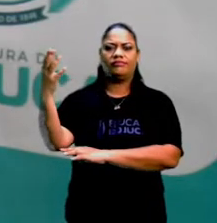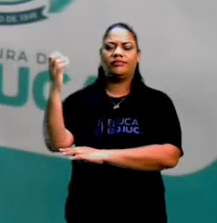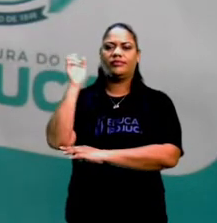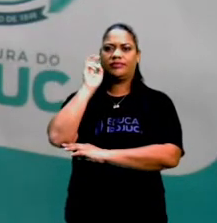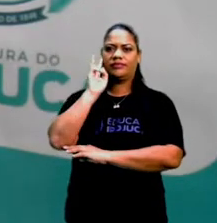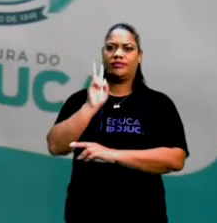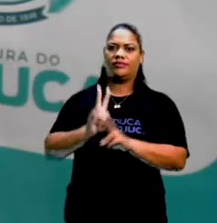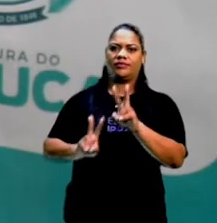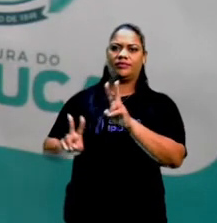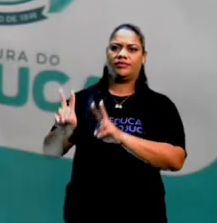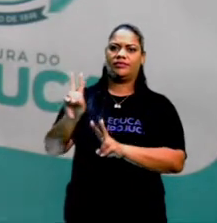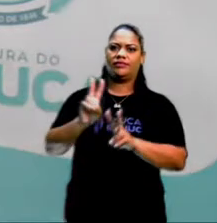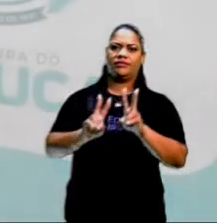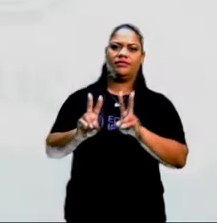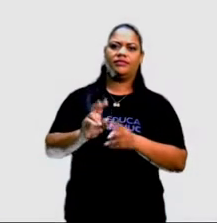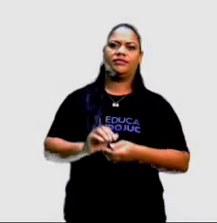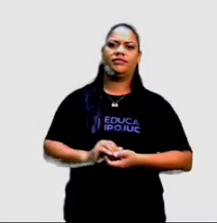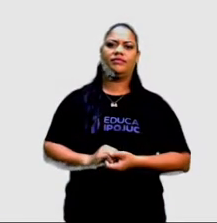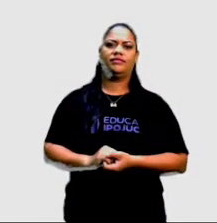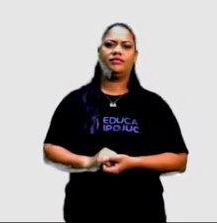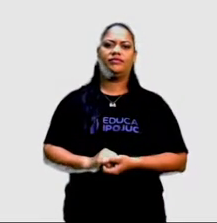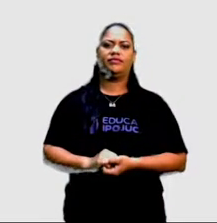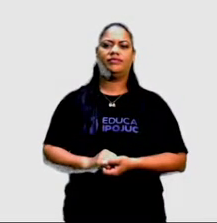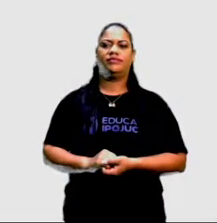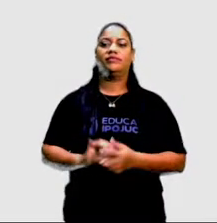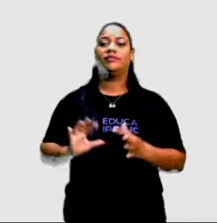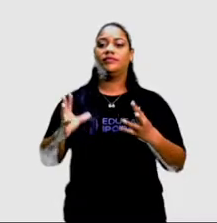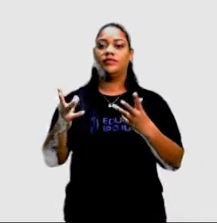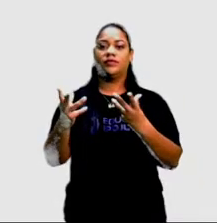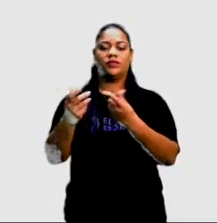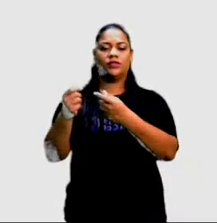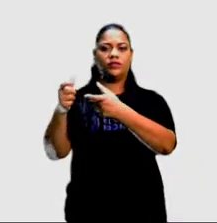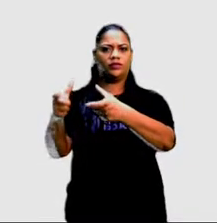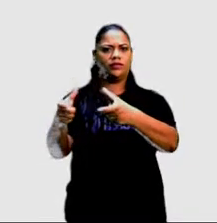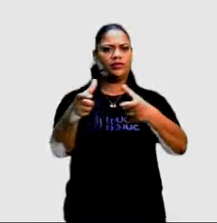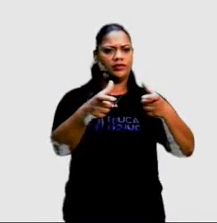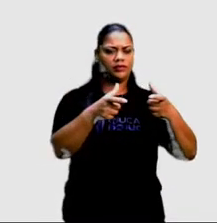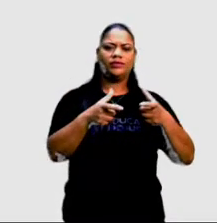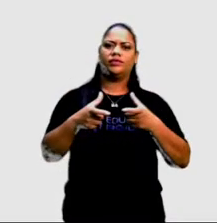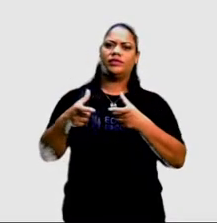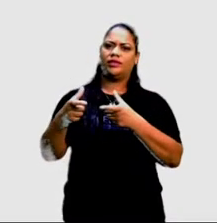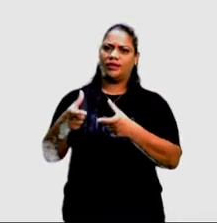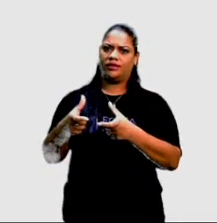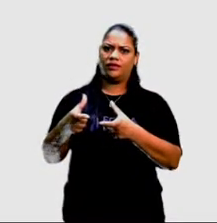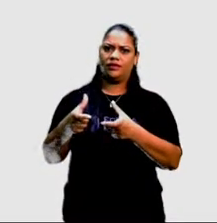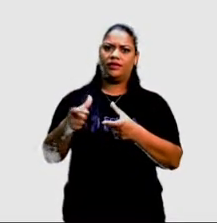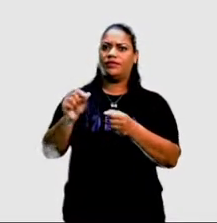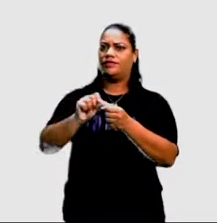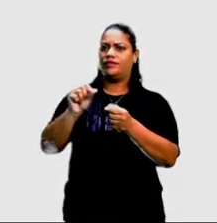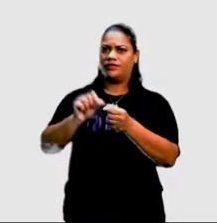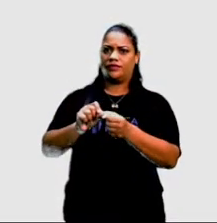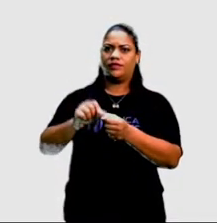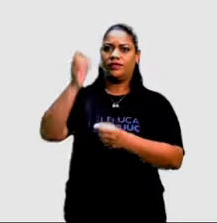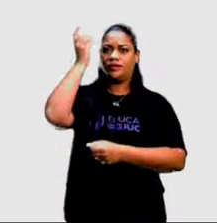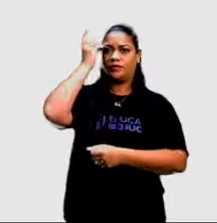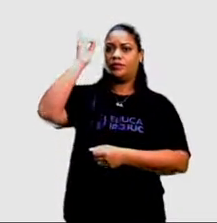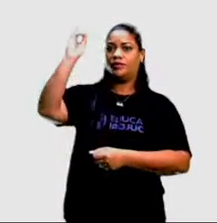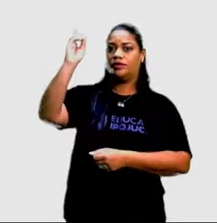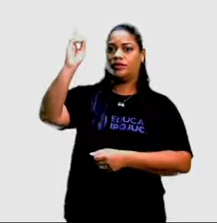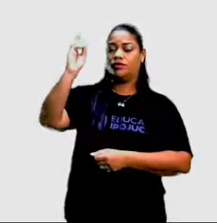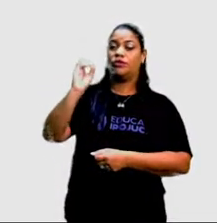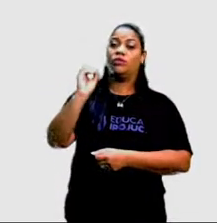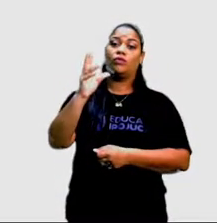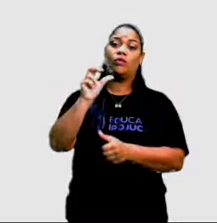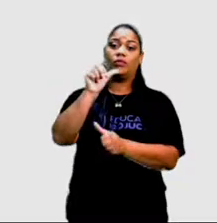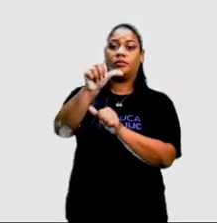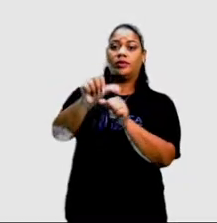nosso material no slide. É todo o ambiente natural que foi criado por Deus ou pela ação